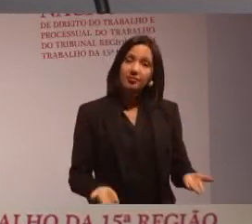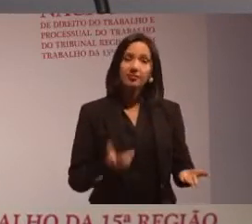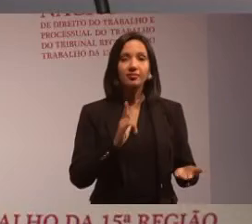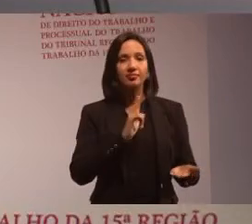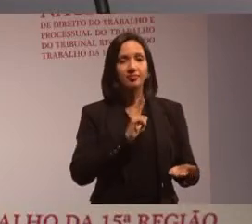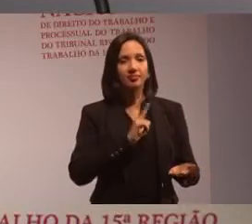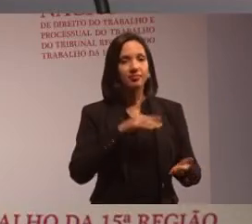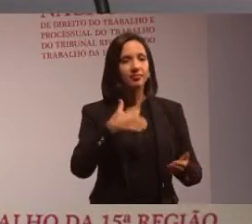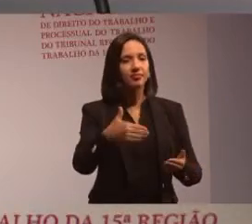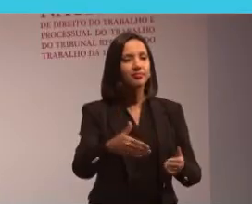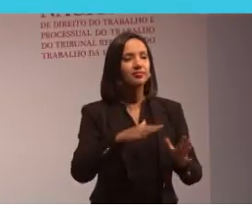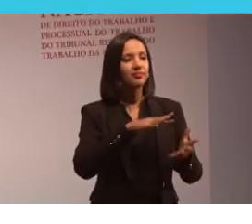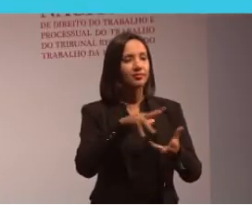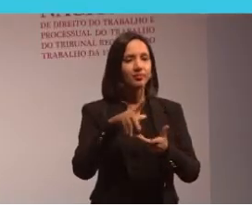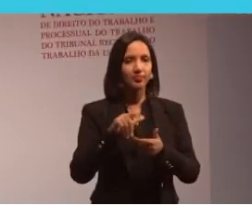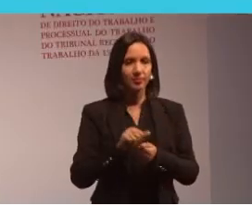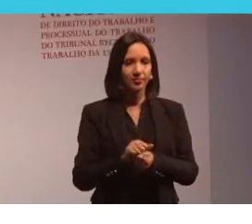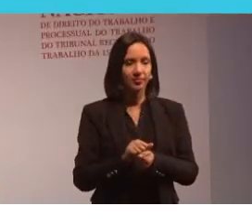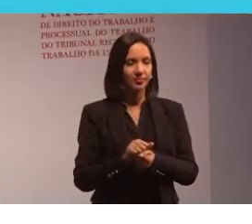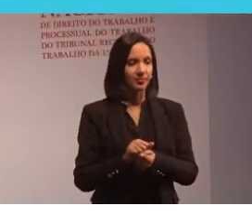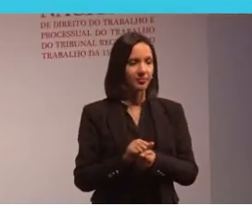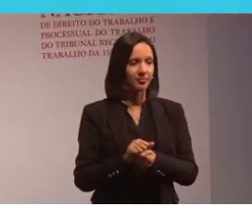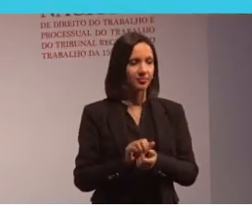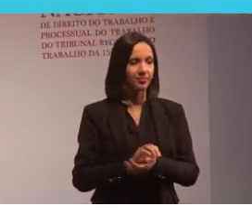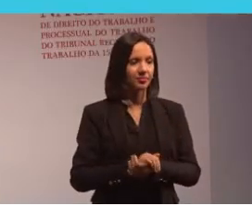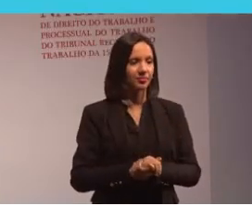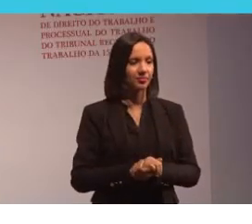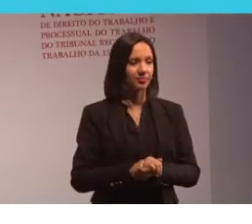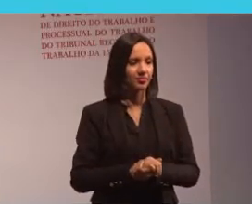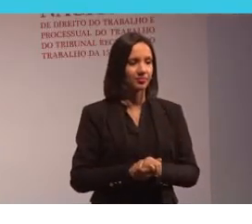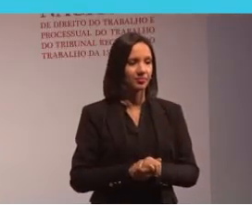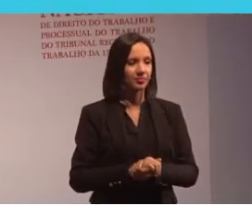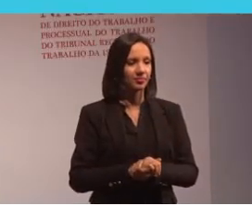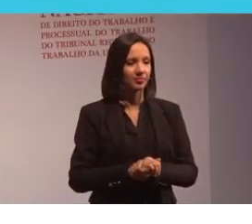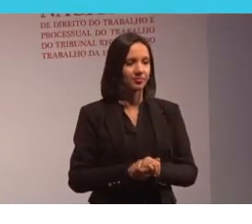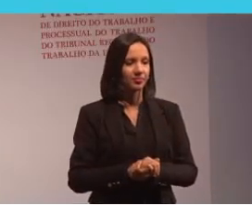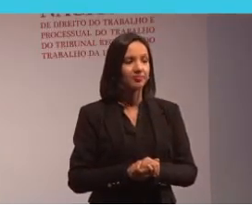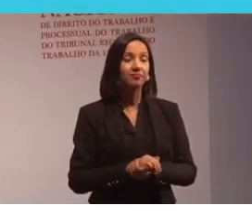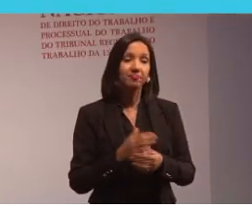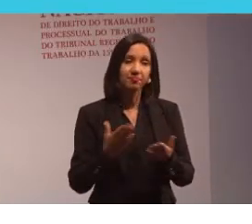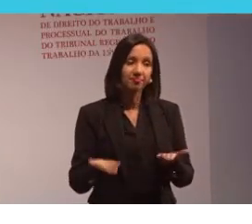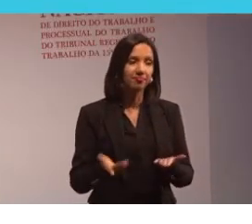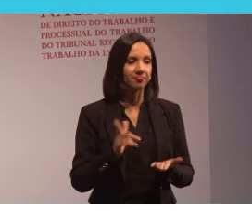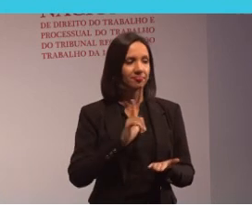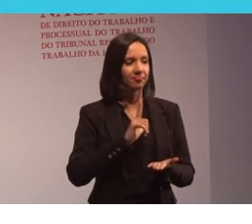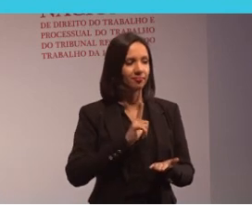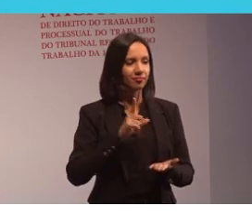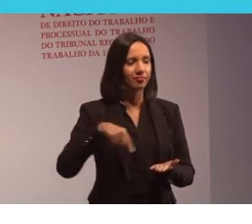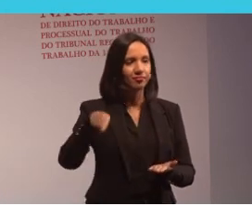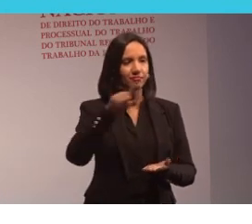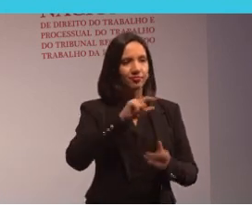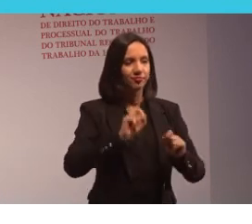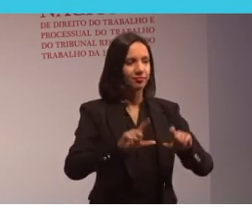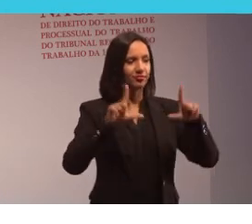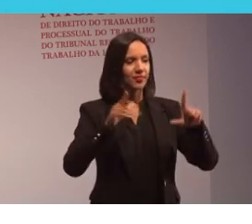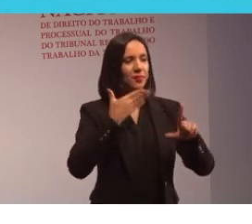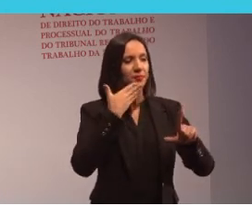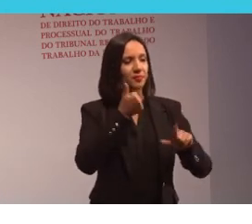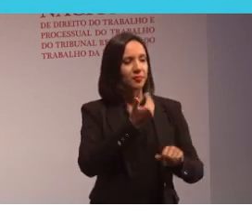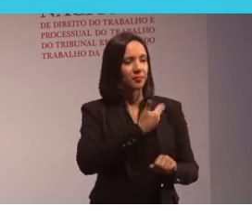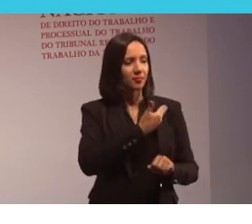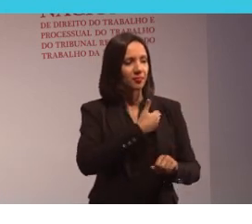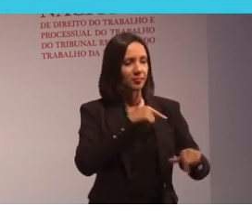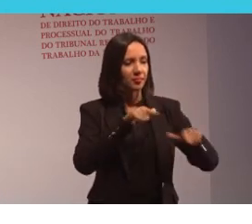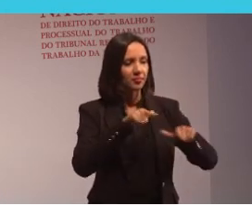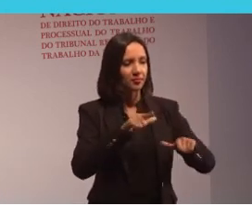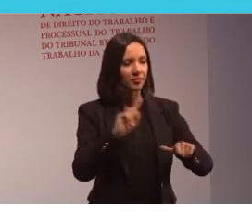está acontecendo no mundo? Né? Muita medicalização. Tá? Aqui o nosso cartoon dizendo que o melhor amigo de quem trabalha no